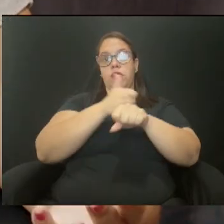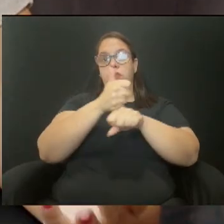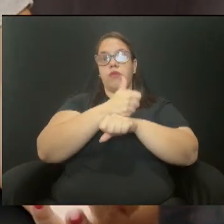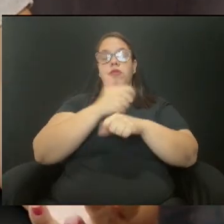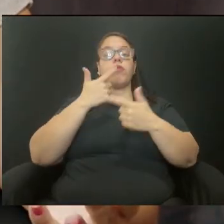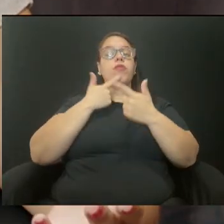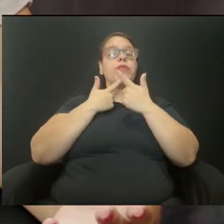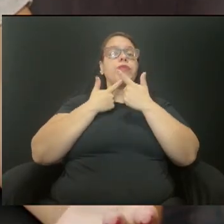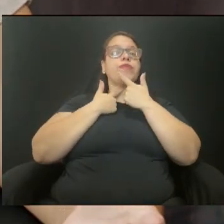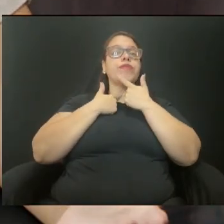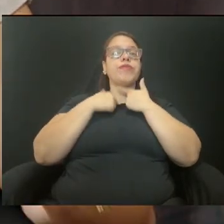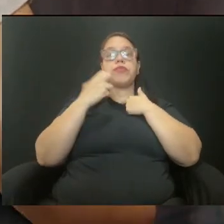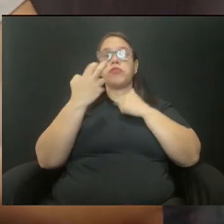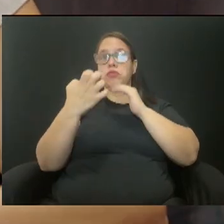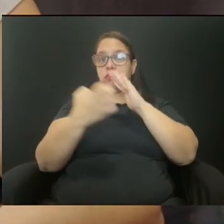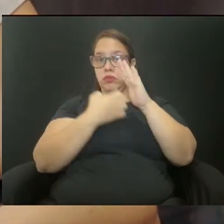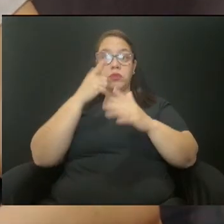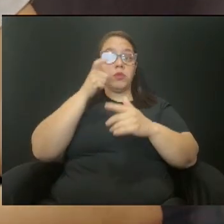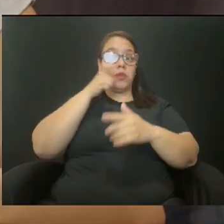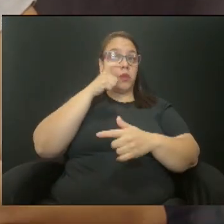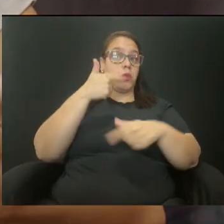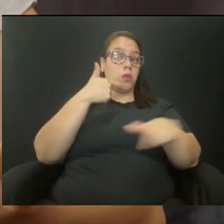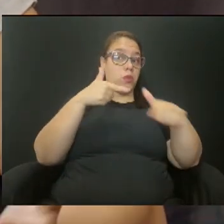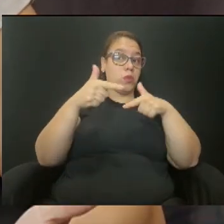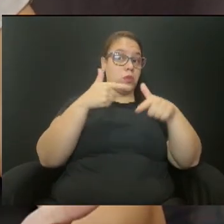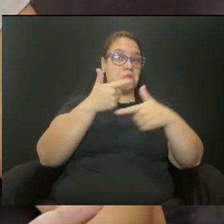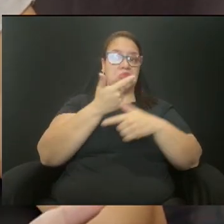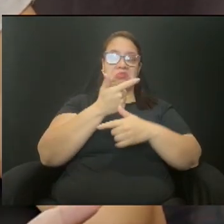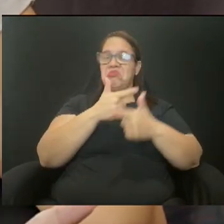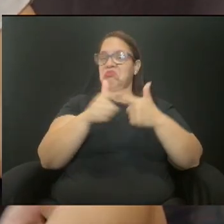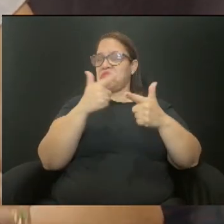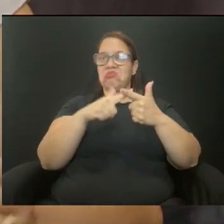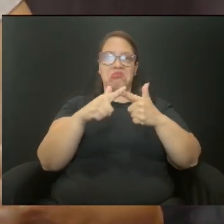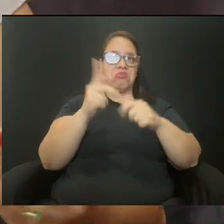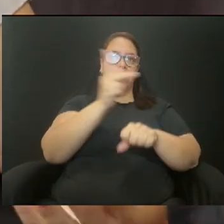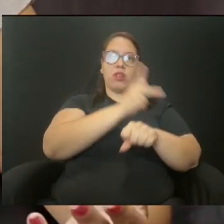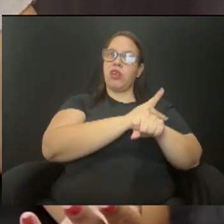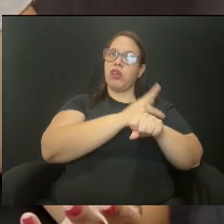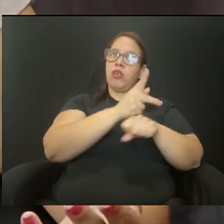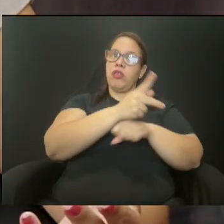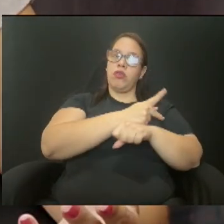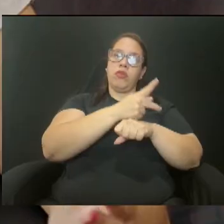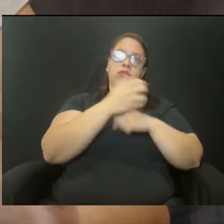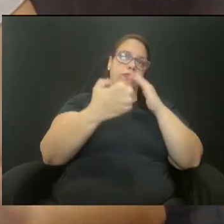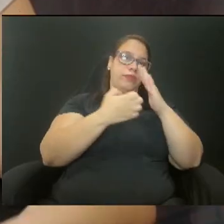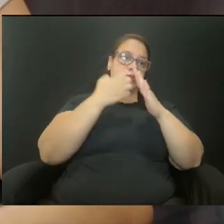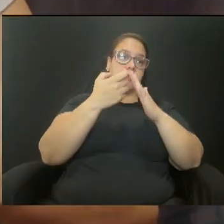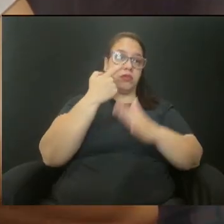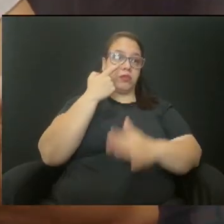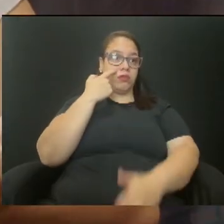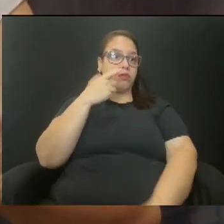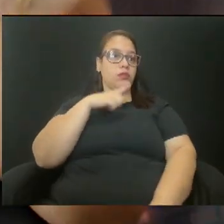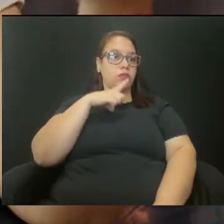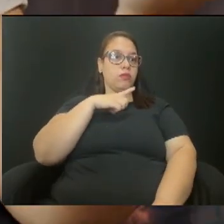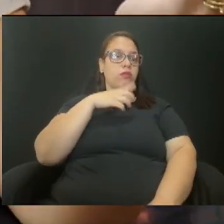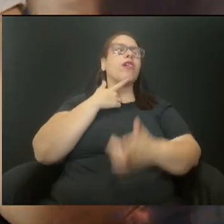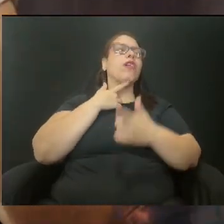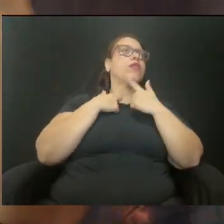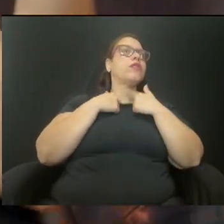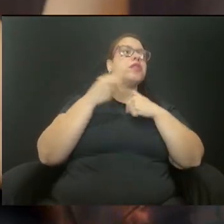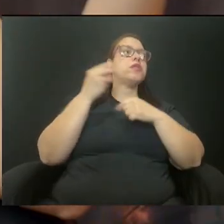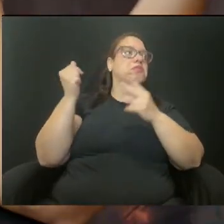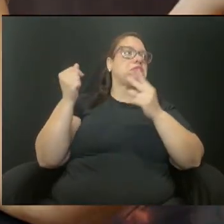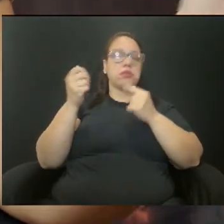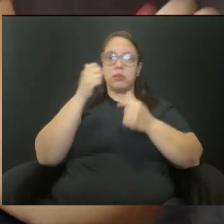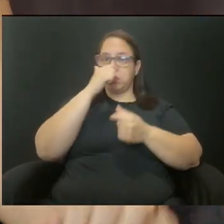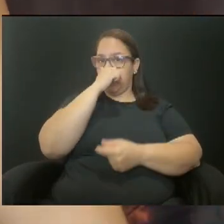empresas que você tem interesse em trabalhar. Eu não vejo nenhum problema você buscar empresas que você vê e tem aquele desejo, né? Antigamente a gente via uma empresa e falava, nossa,